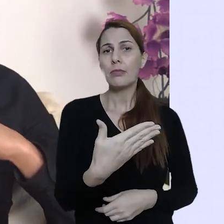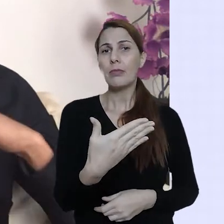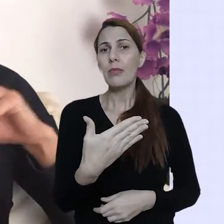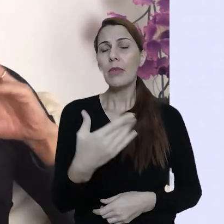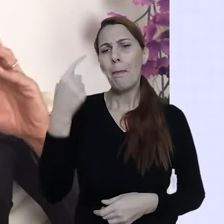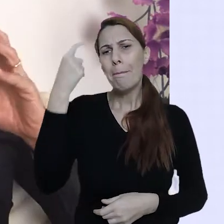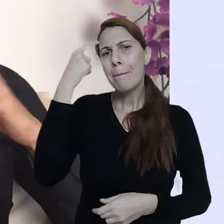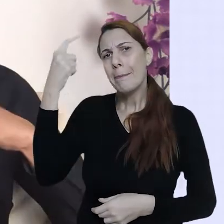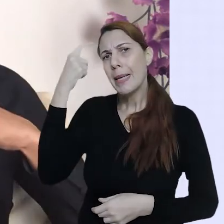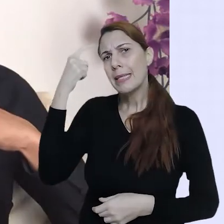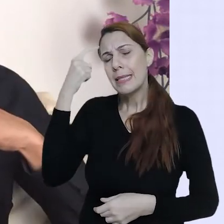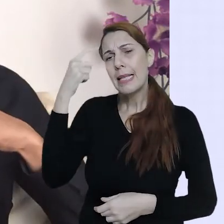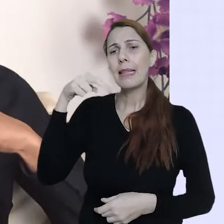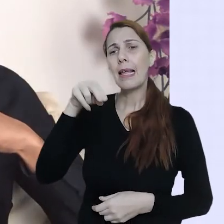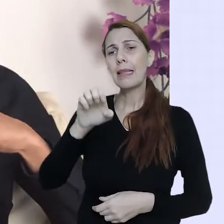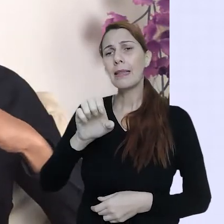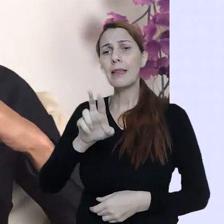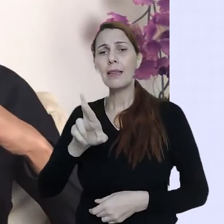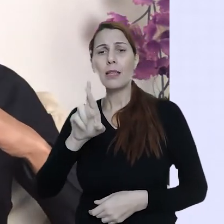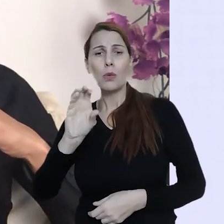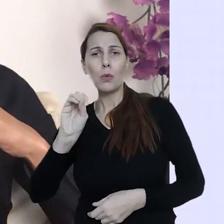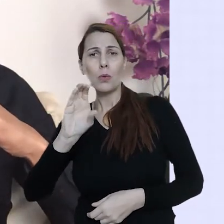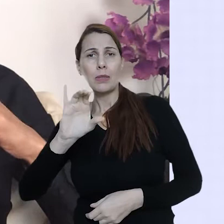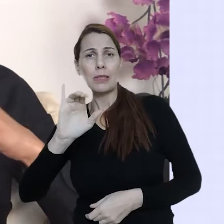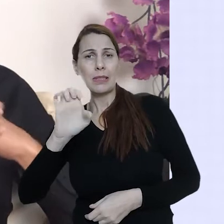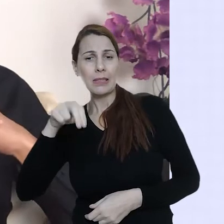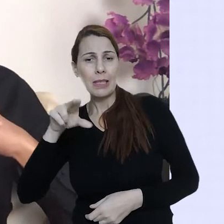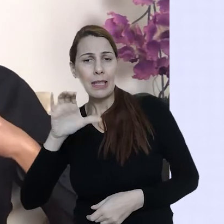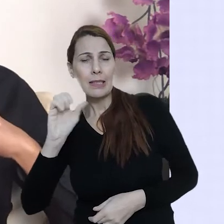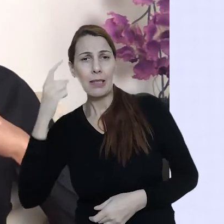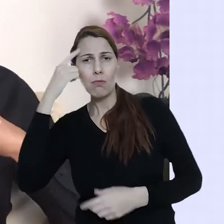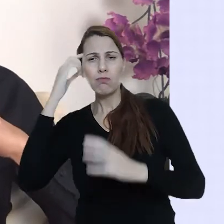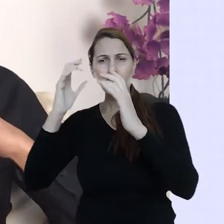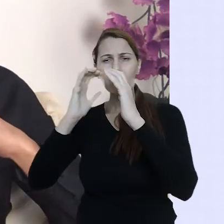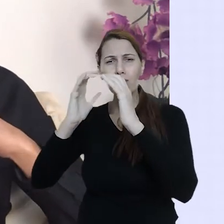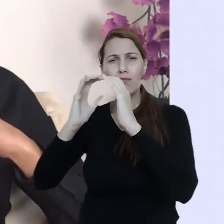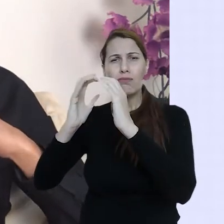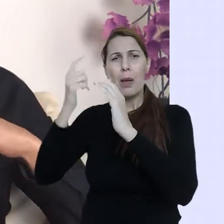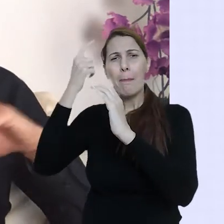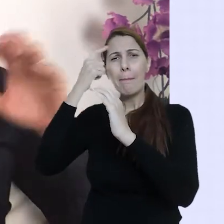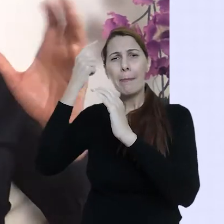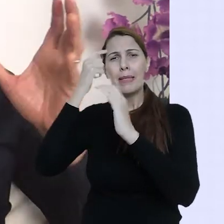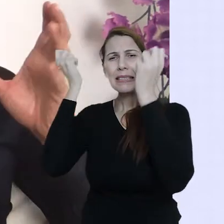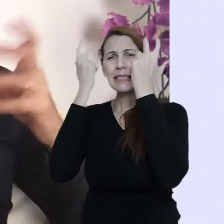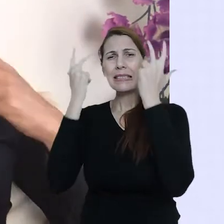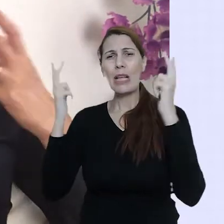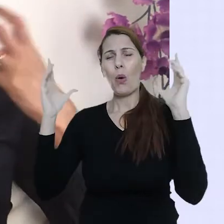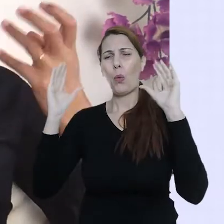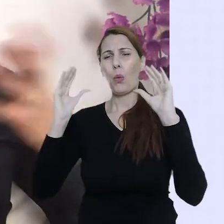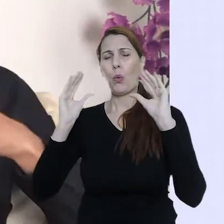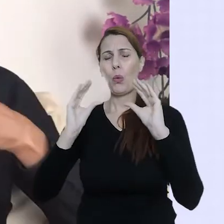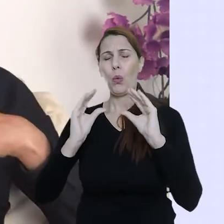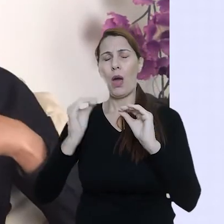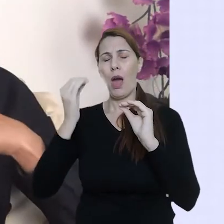do ponto de vista de neurociências, de realmente desafogar, digamos, esse estresse tirar, para